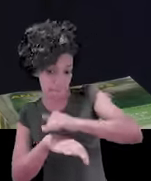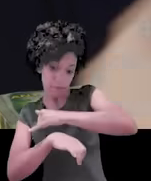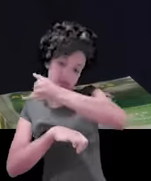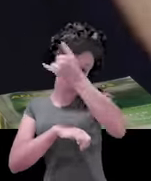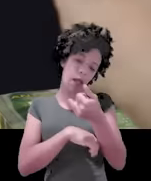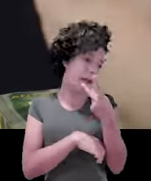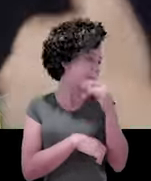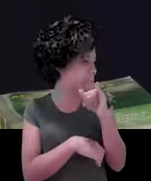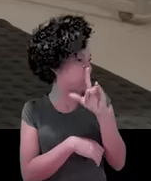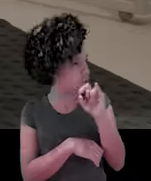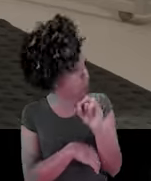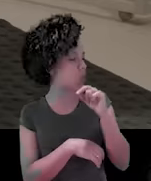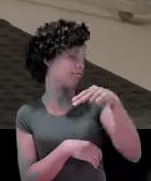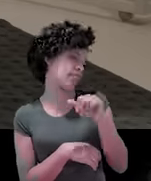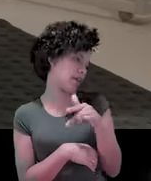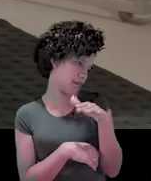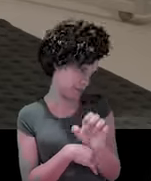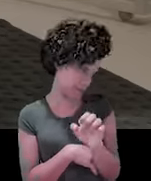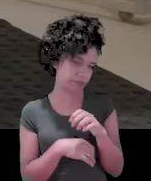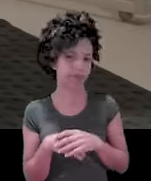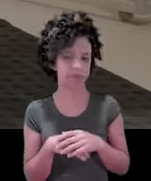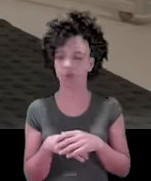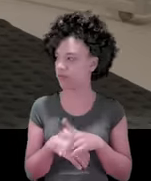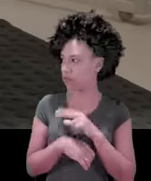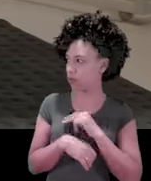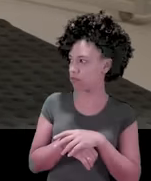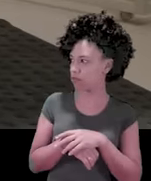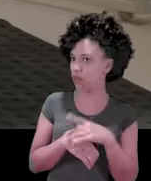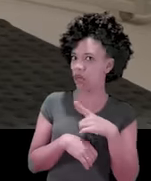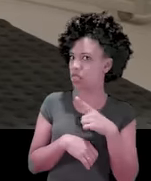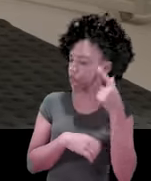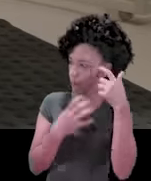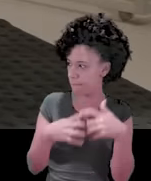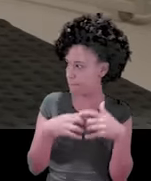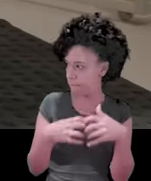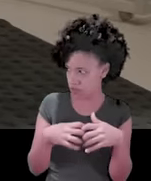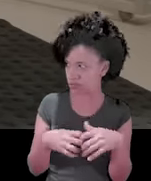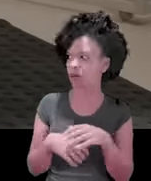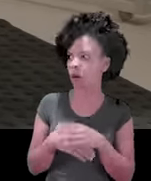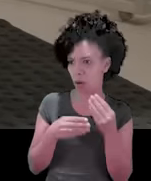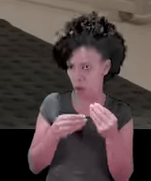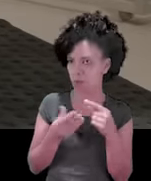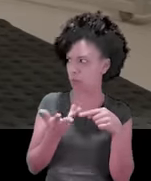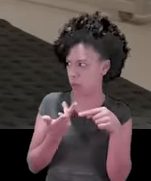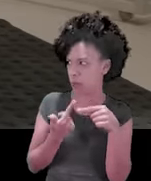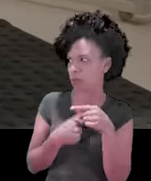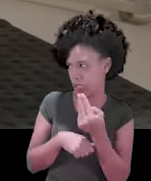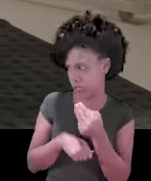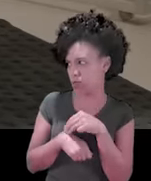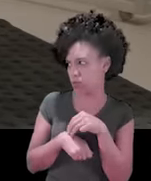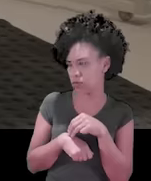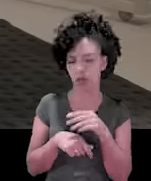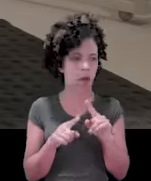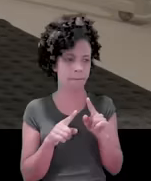pilonas e comente de navegação é a hora que você teve muito pouco tempo não bagulho aí mano é muita coisa para pensar em três